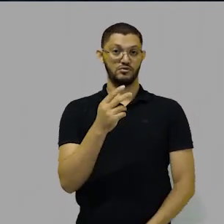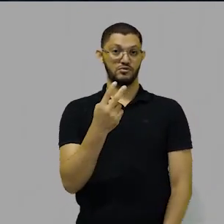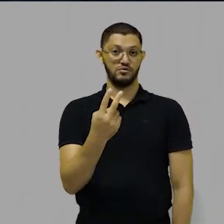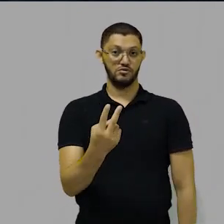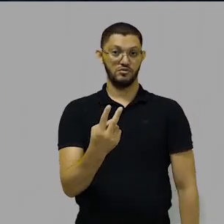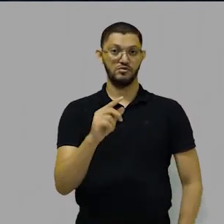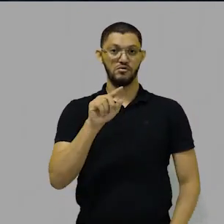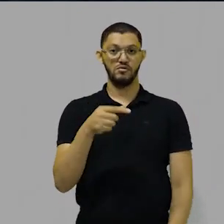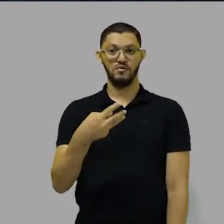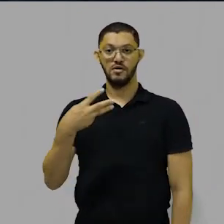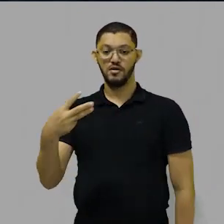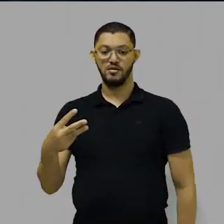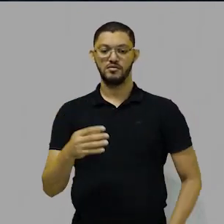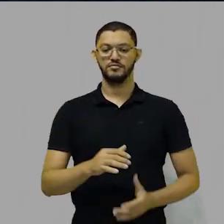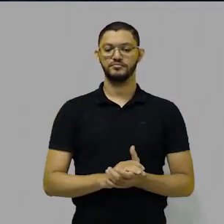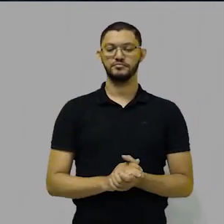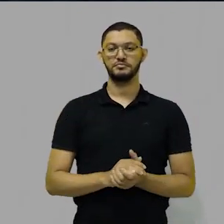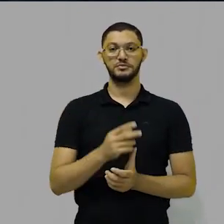dimetilpentano.